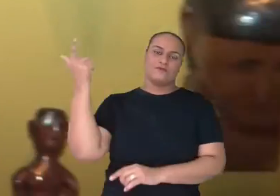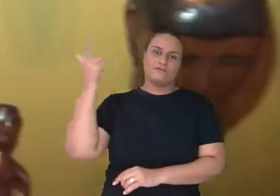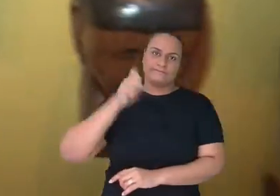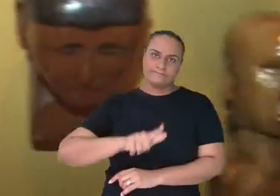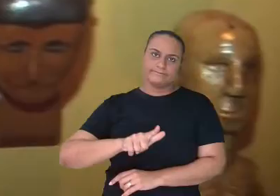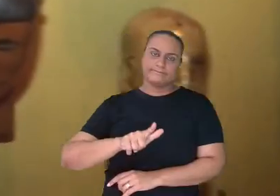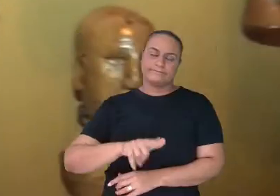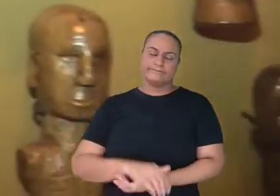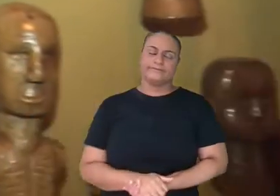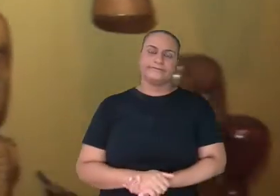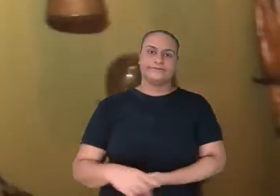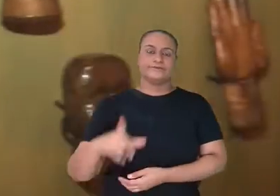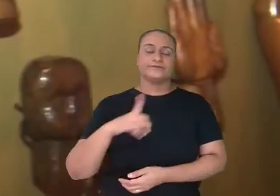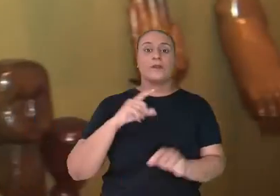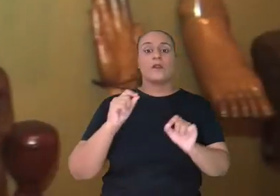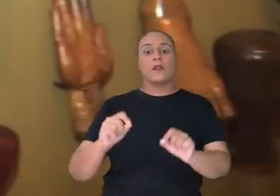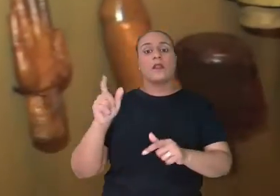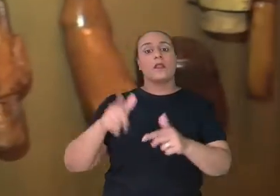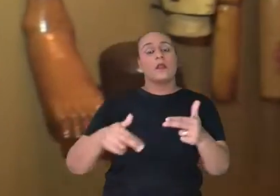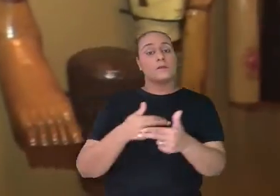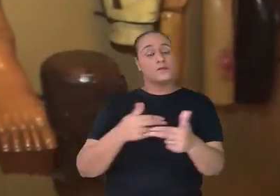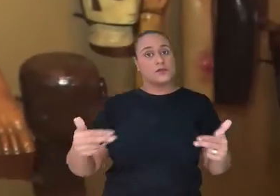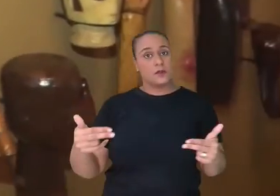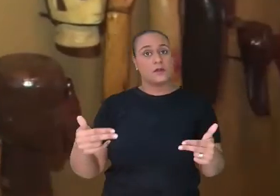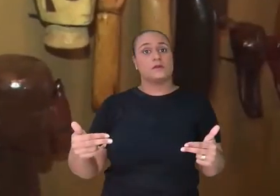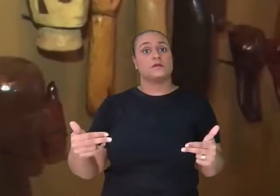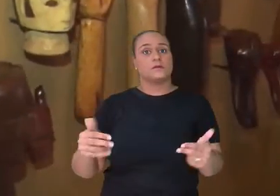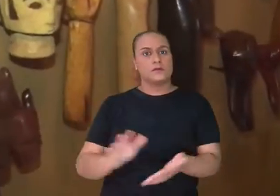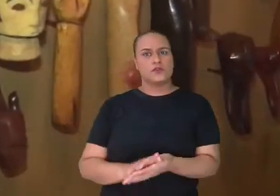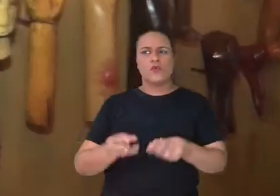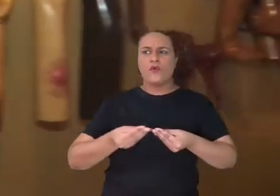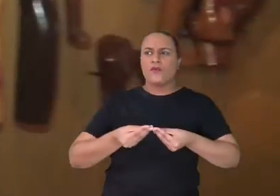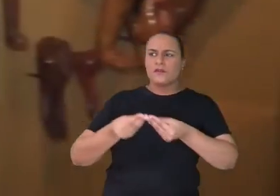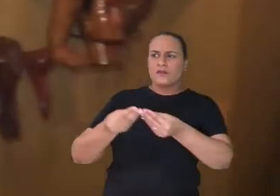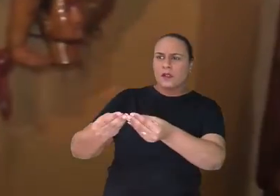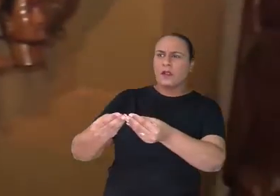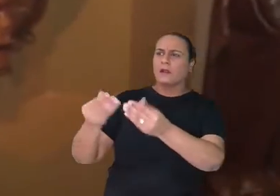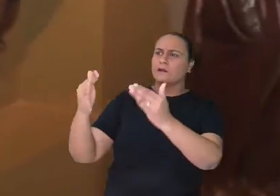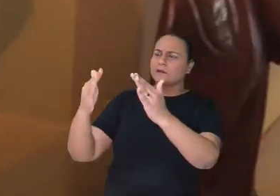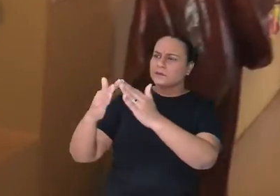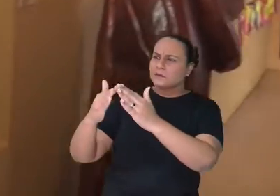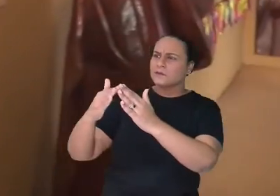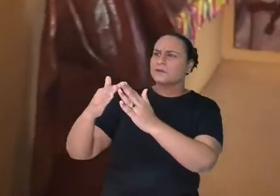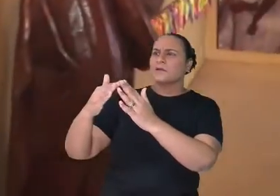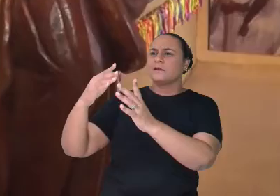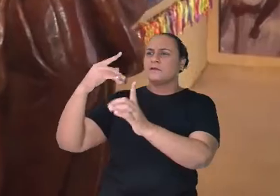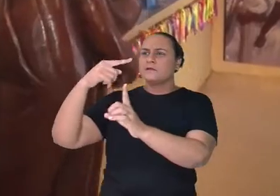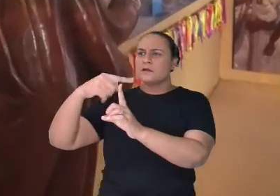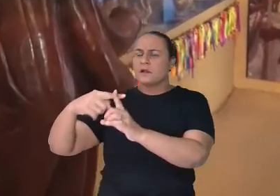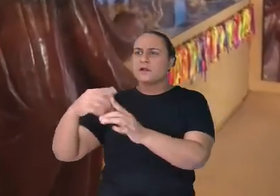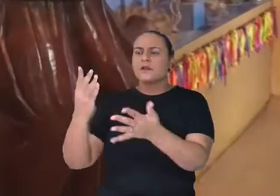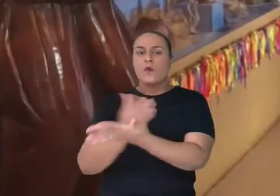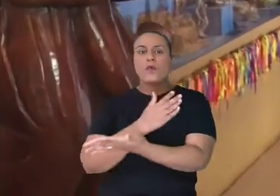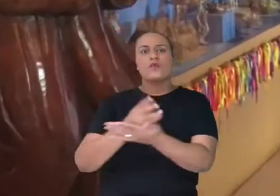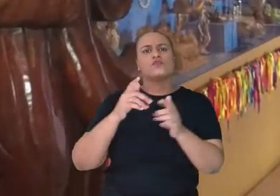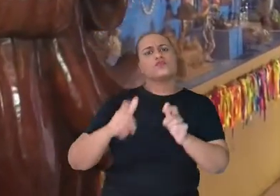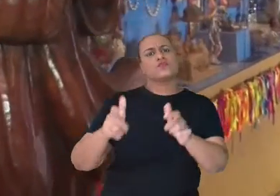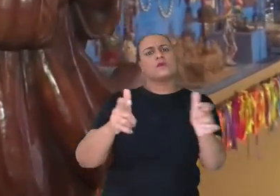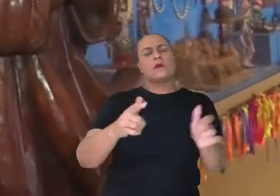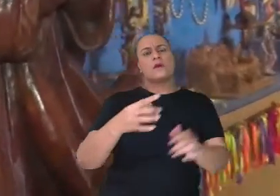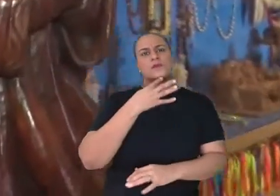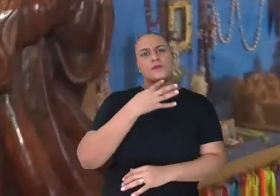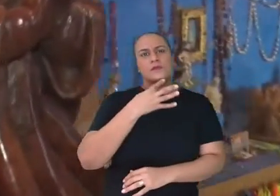tem objetos que são ofertados em igrejas, e tem locais que eles são conhecidos por